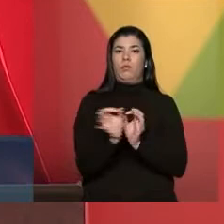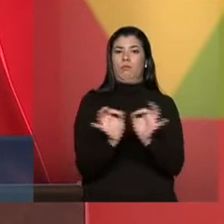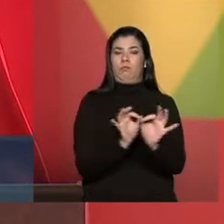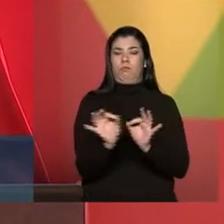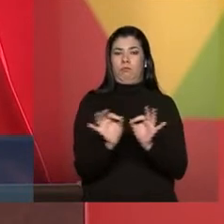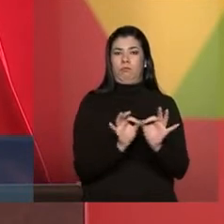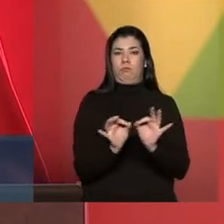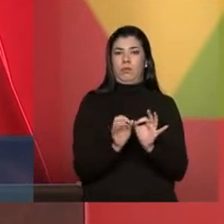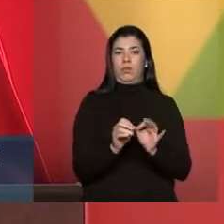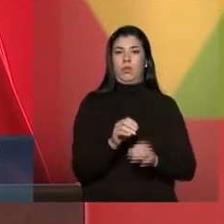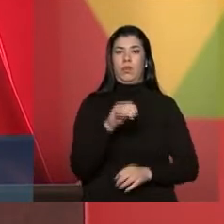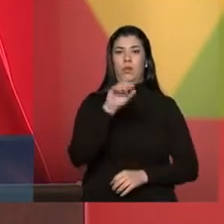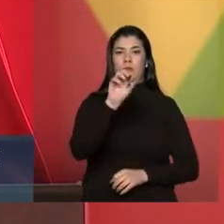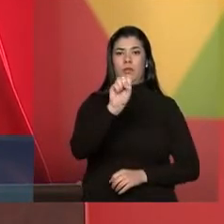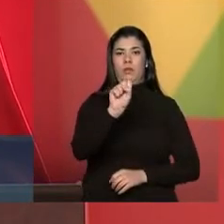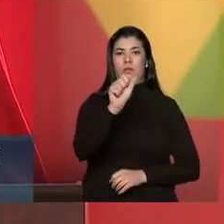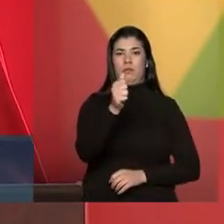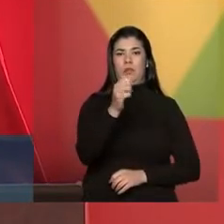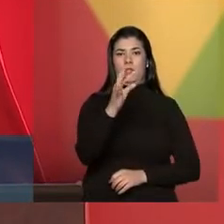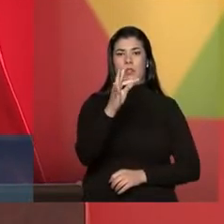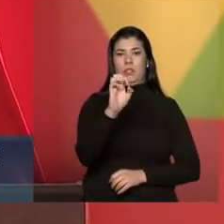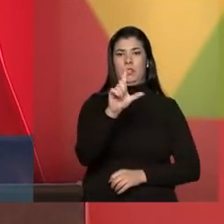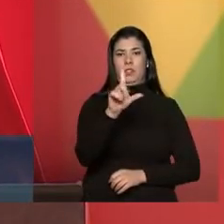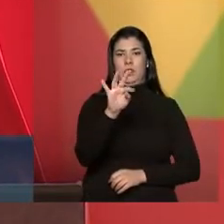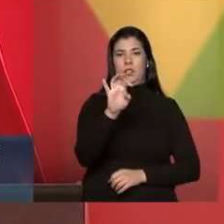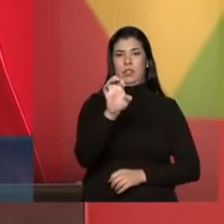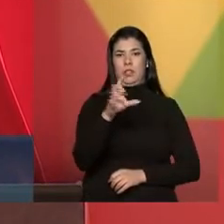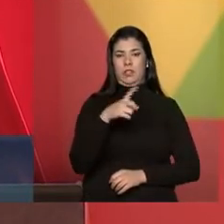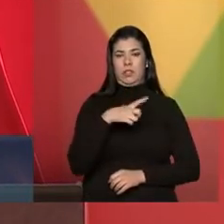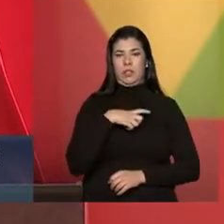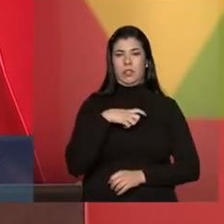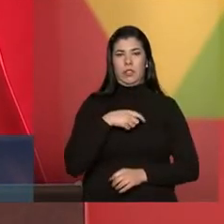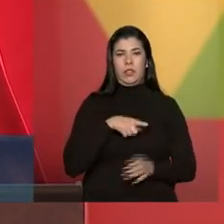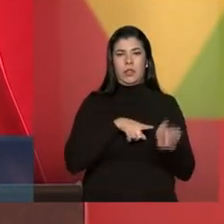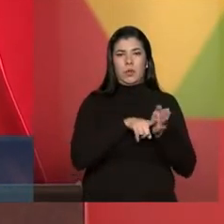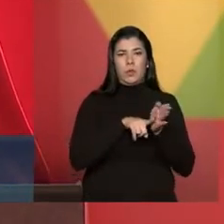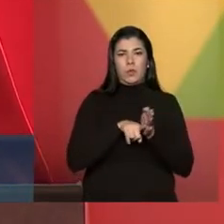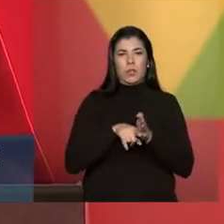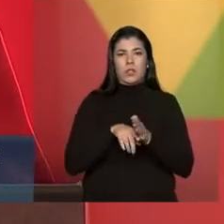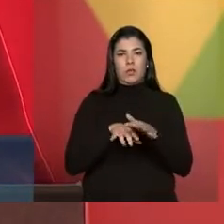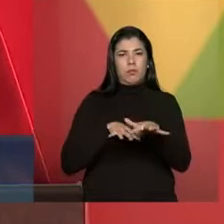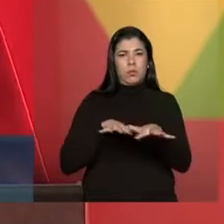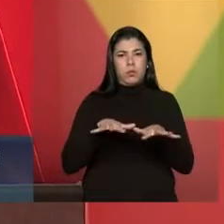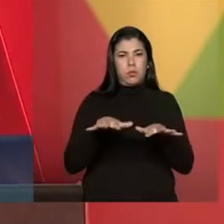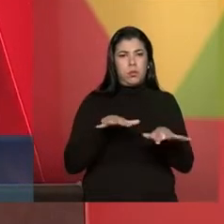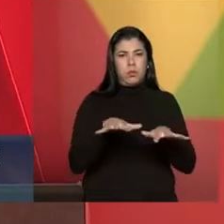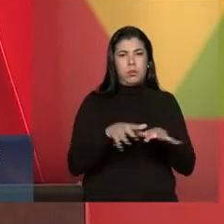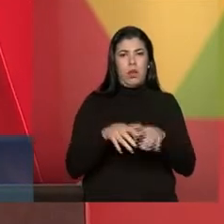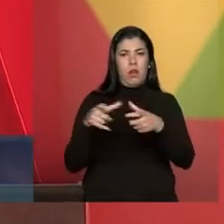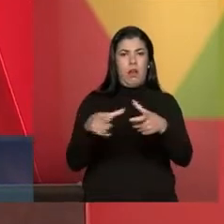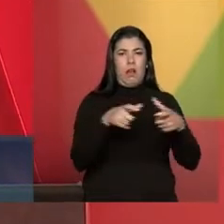de sensoriamento remoto. Aproveito para agradecer a parceria